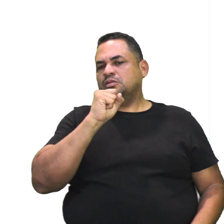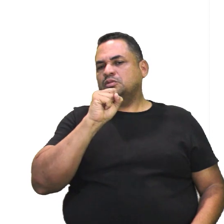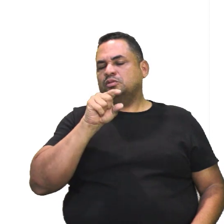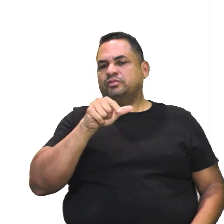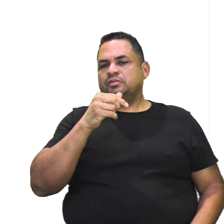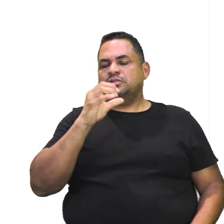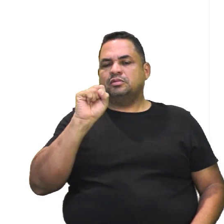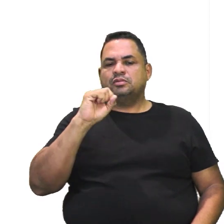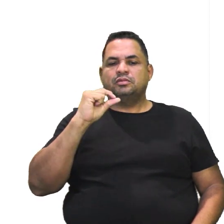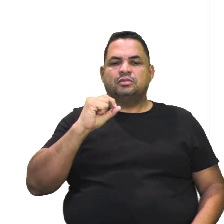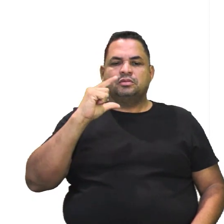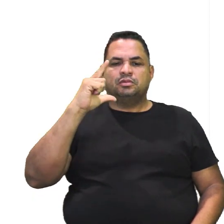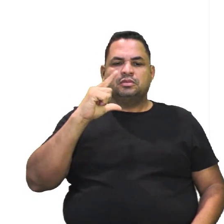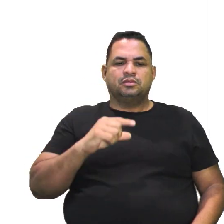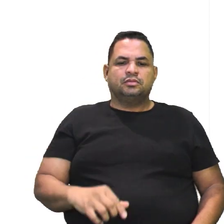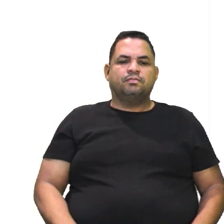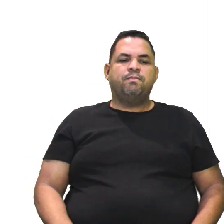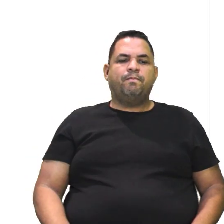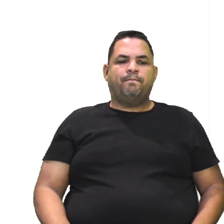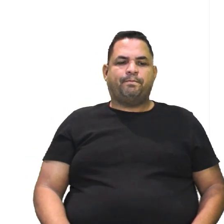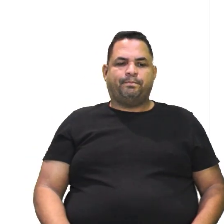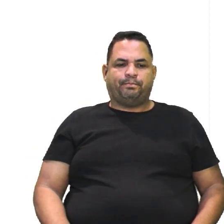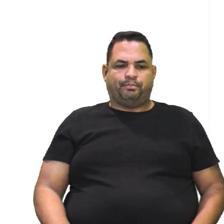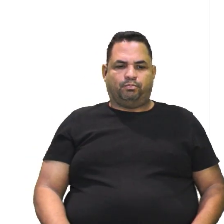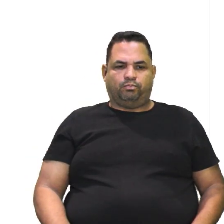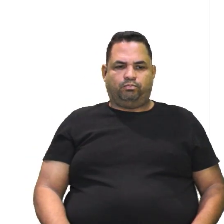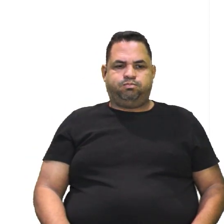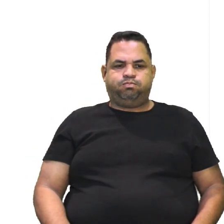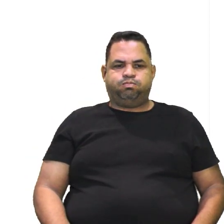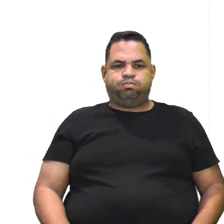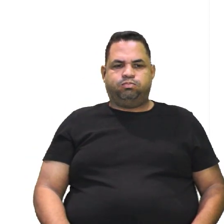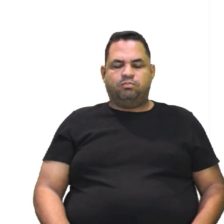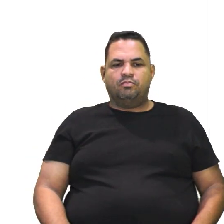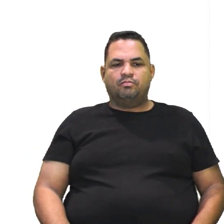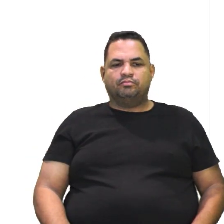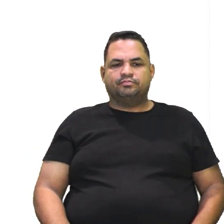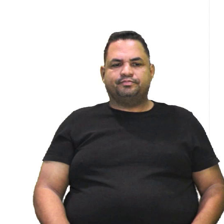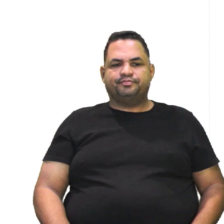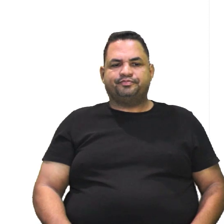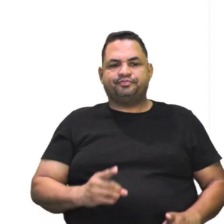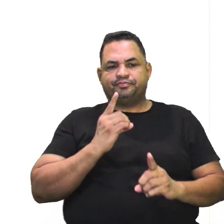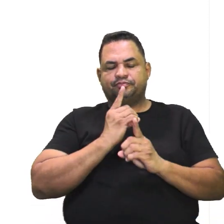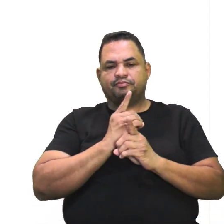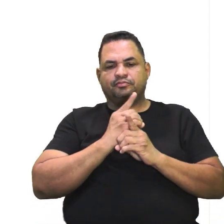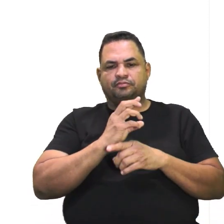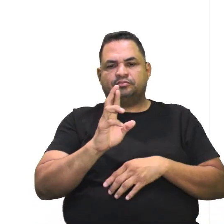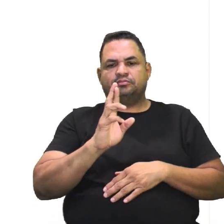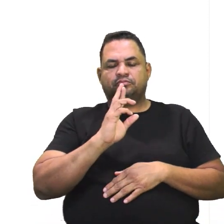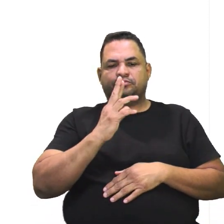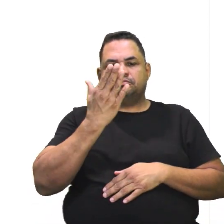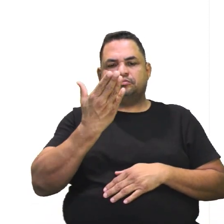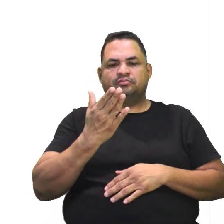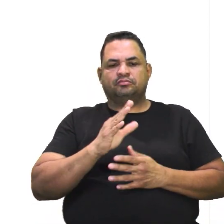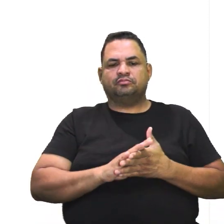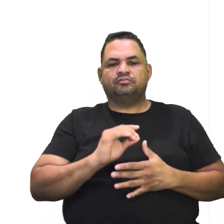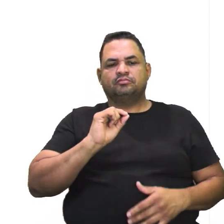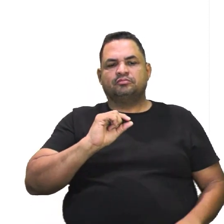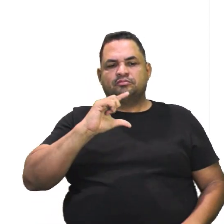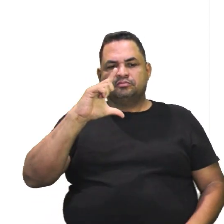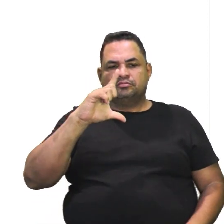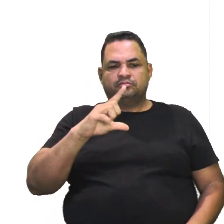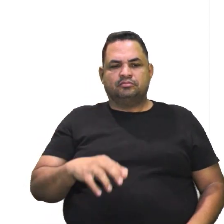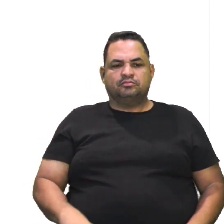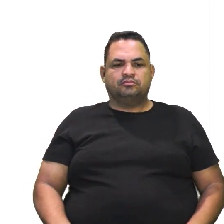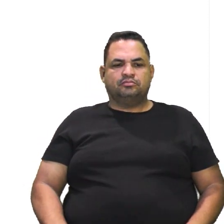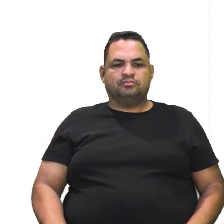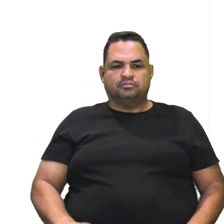também vai dar um pouquinho maior, né? Um pouquinho menor do que... Porque eu peguei o maior e vou achar o menor. Isso, então o resultado, esse aqui deu um pouquinho maior, né?